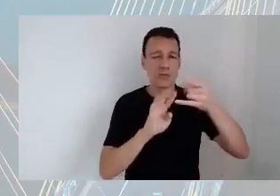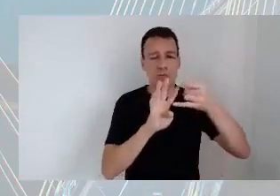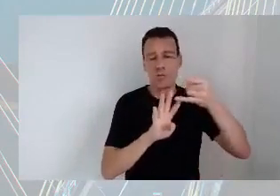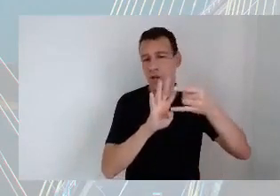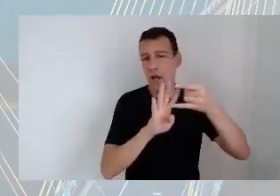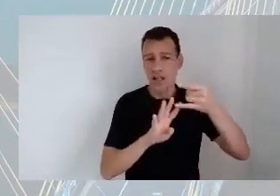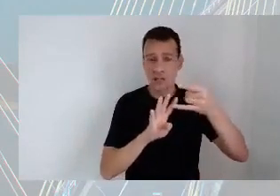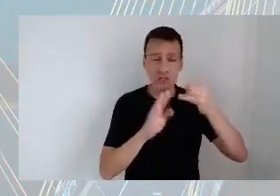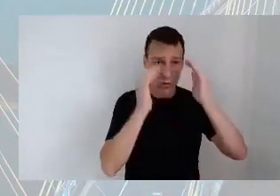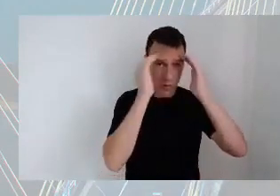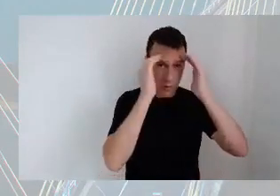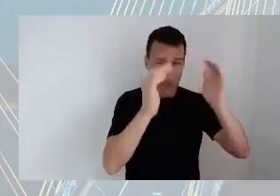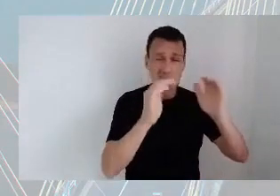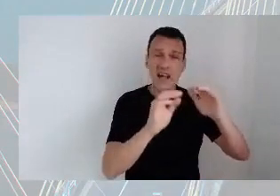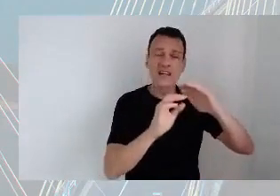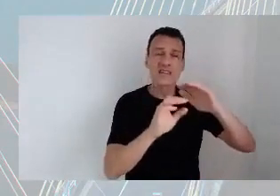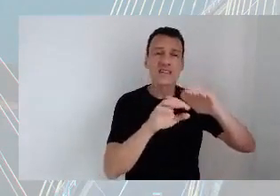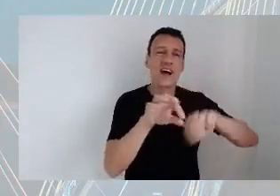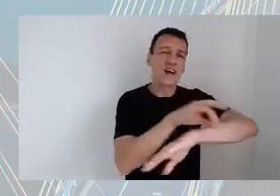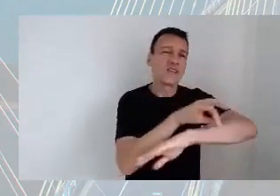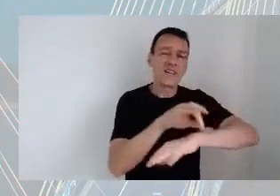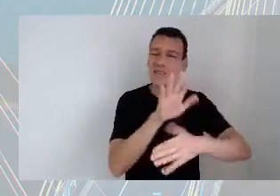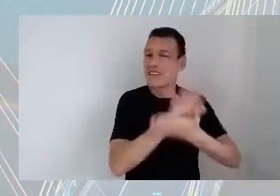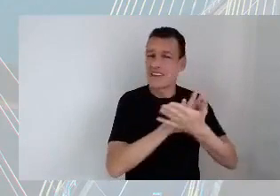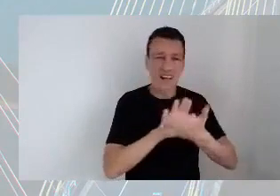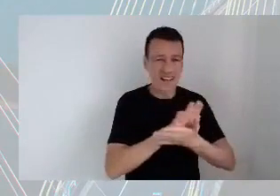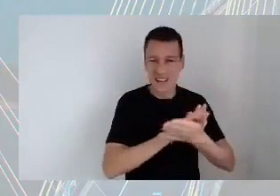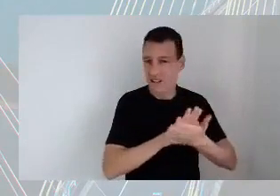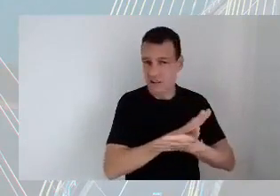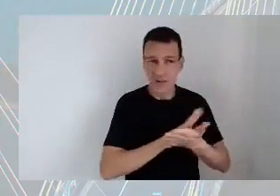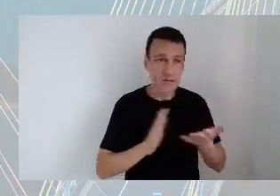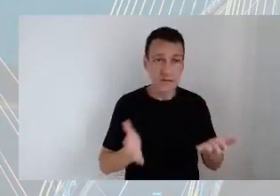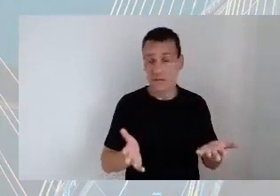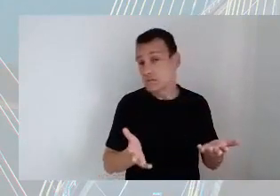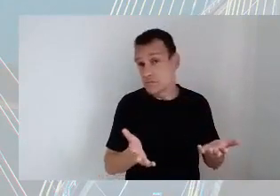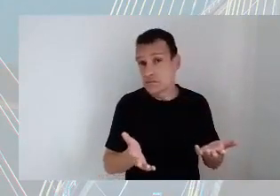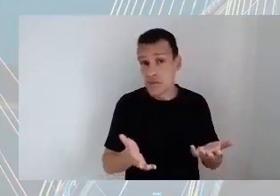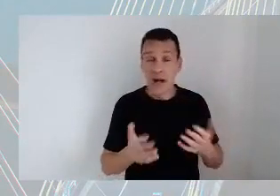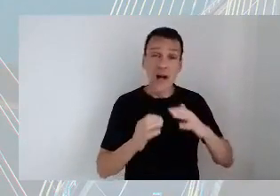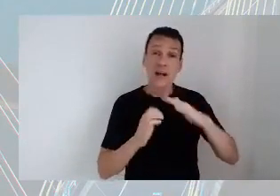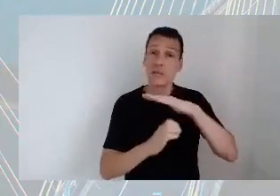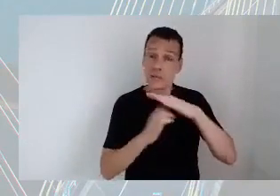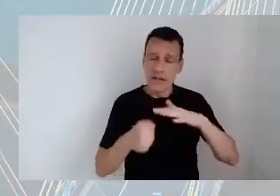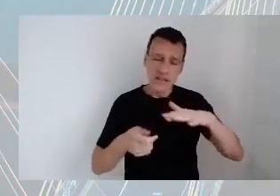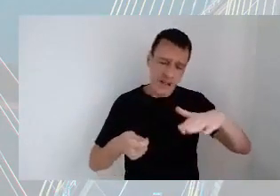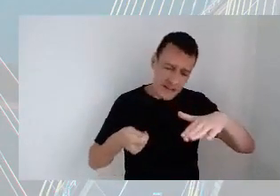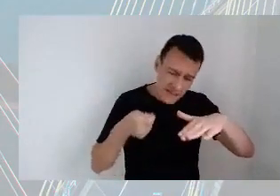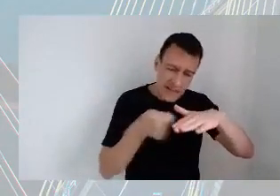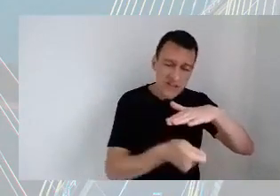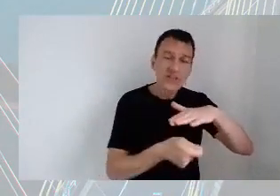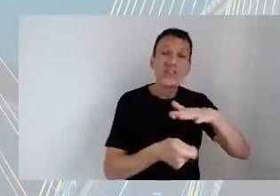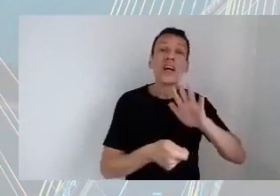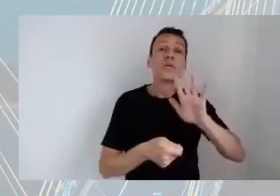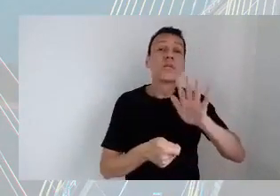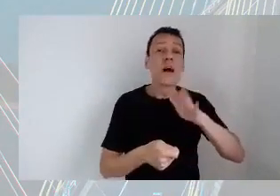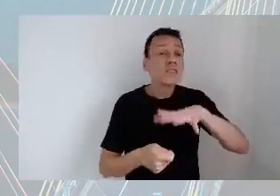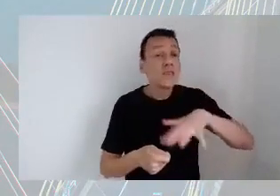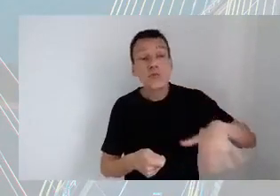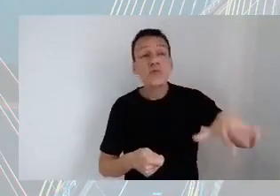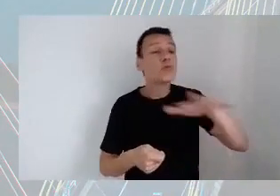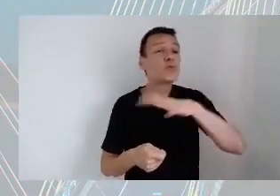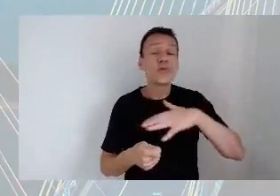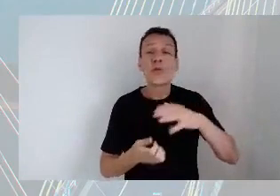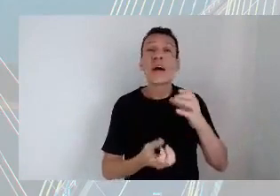investindo numa jornada, numa criação ali, pode ser uma parte da jornada, né? A criação de uma arquitetura super legal, mas ninguém está sabendo ainda, né? Então, é muito importante essa parte